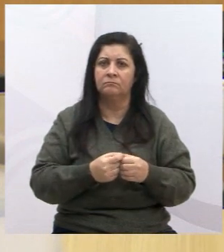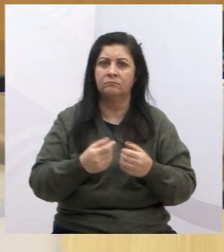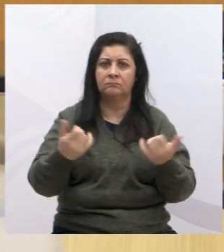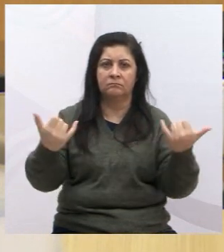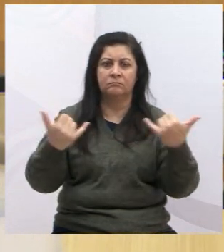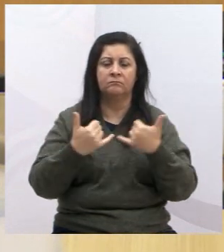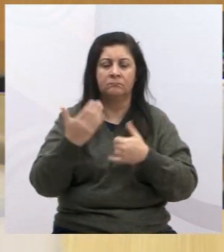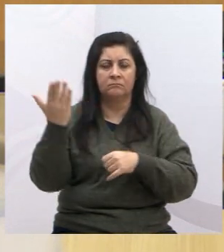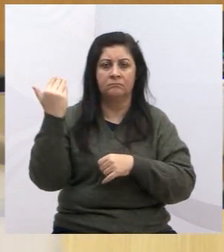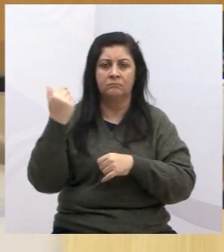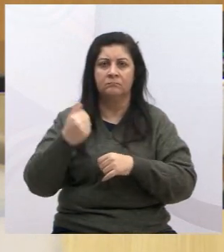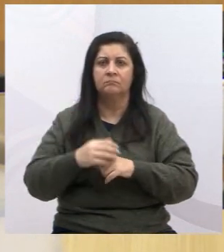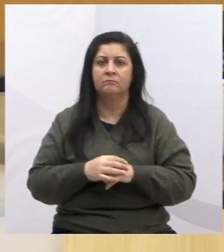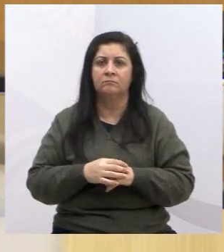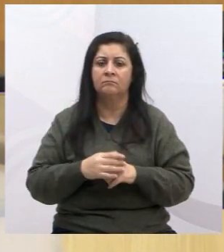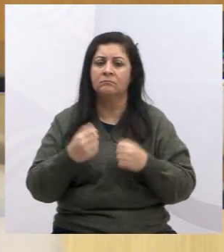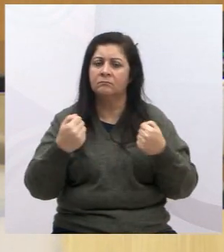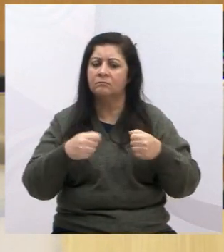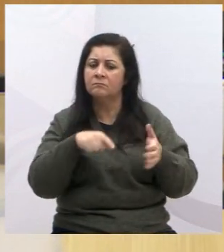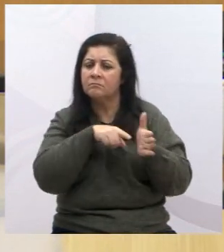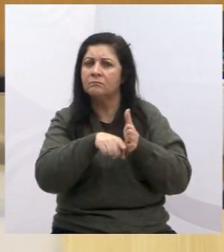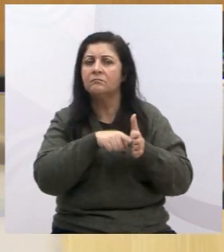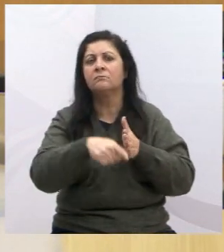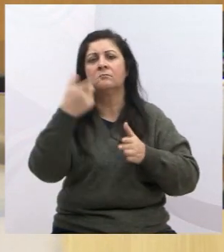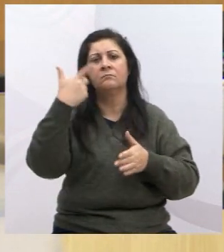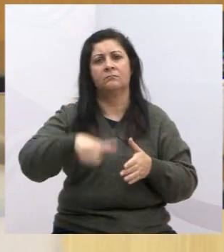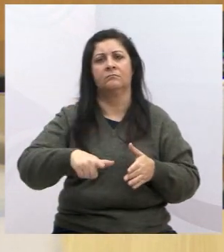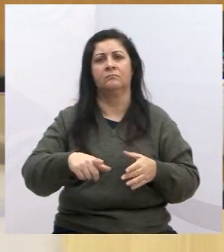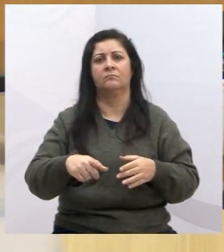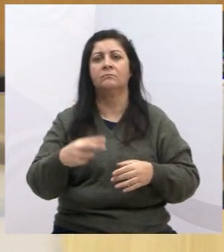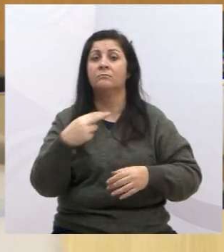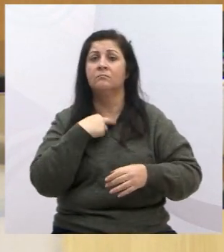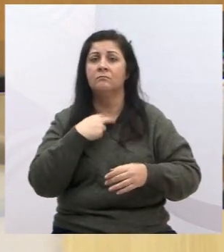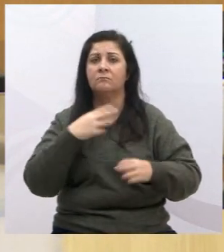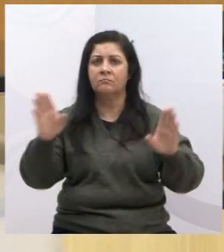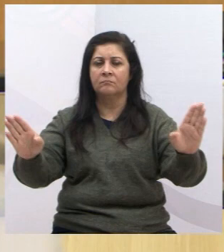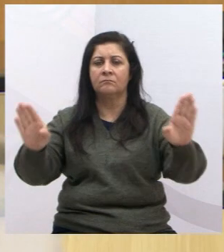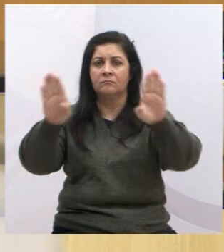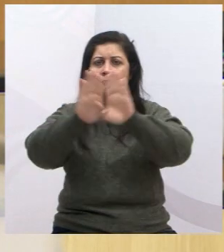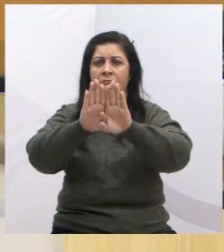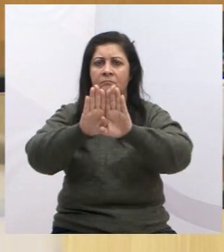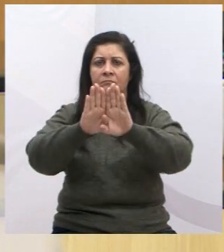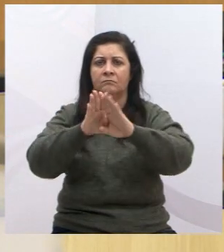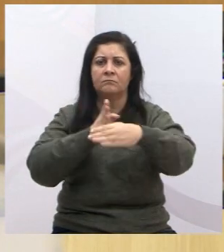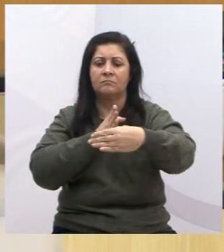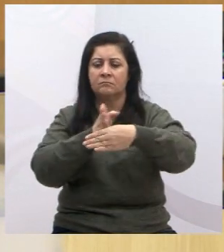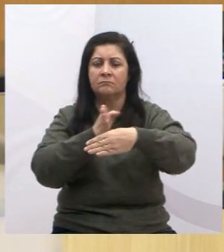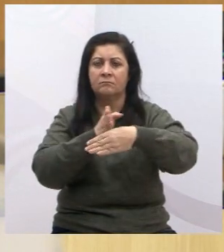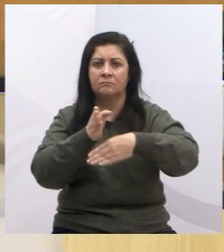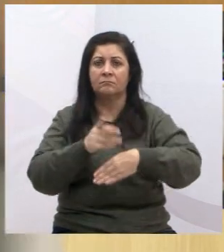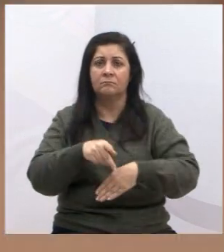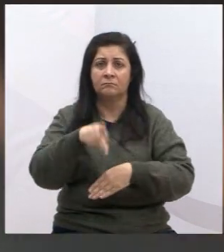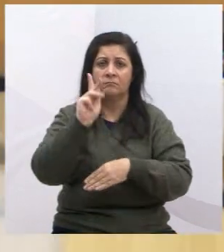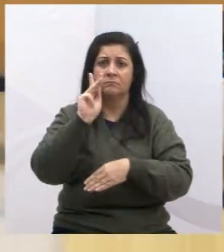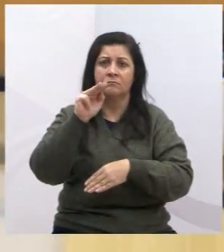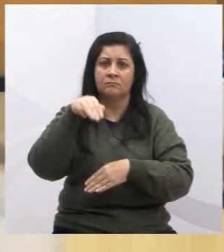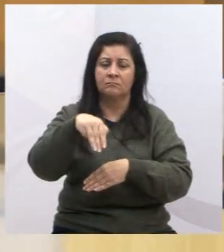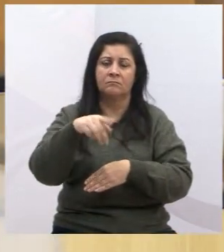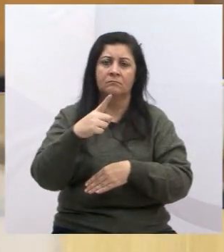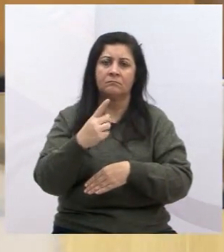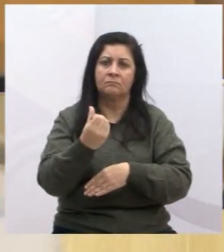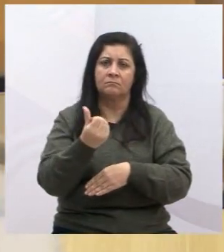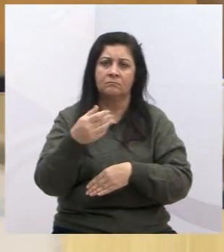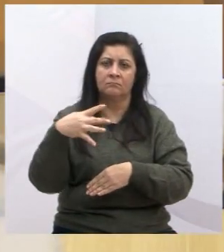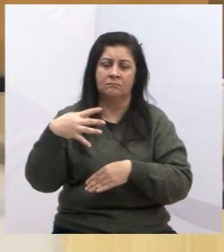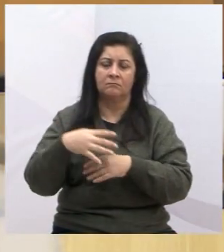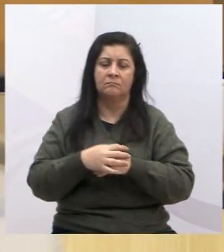0038/2021, para que seja revista sua decisão de fechar o acesso existente no KM-164 na rodovia Presidente Dutra, em